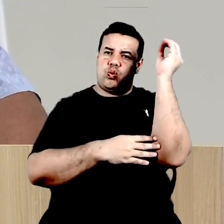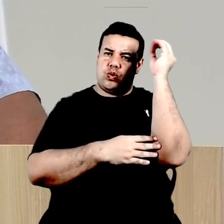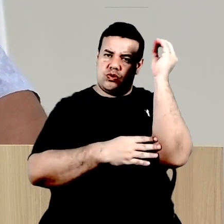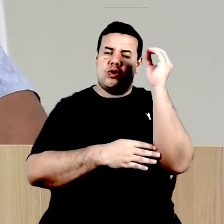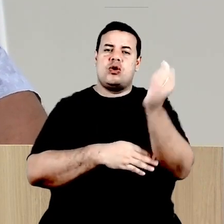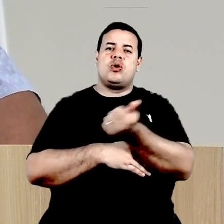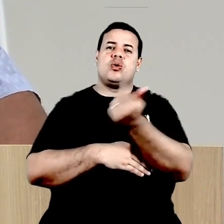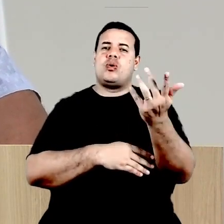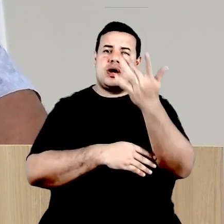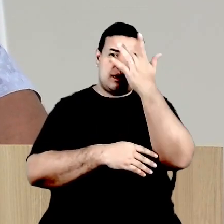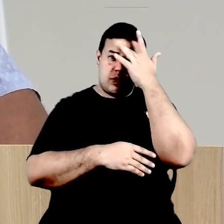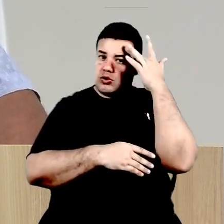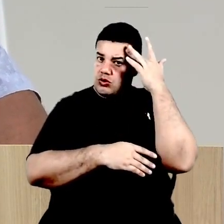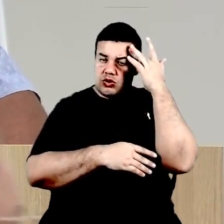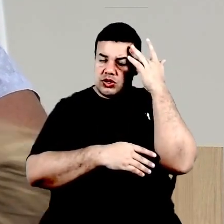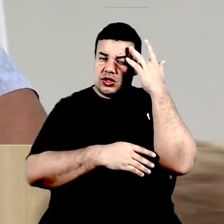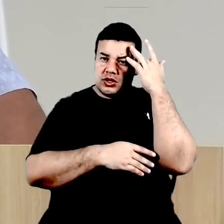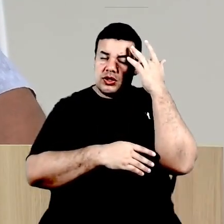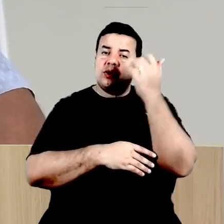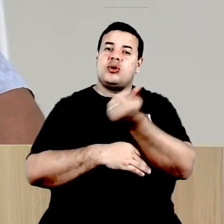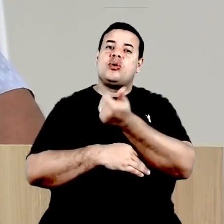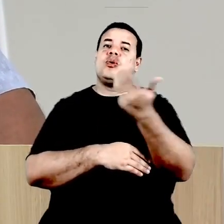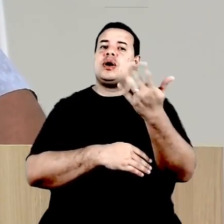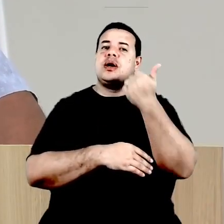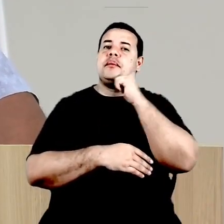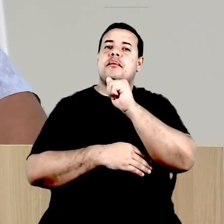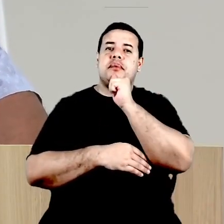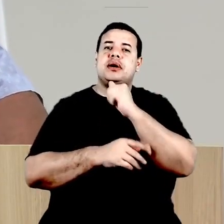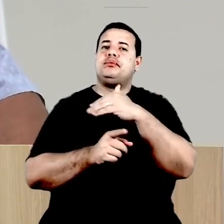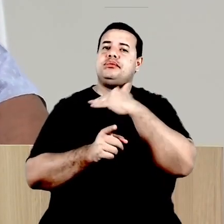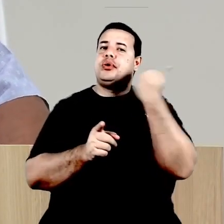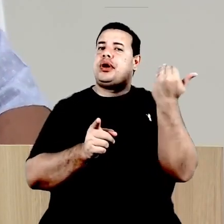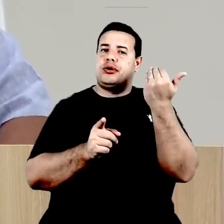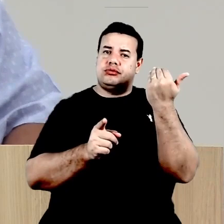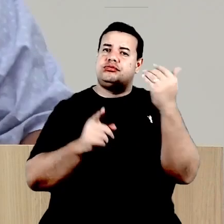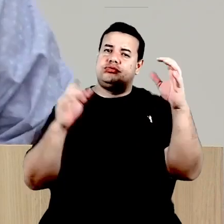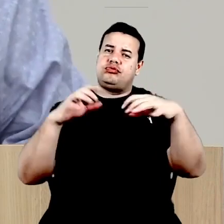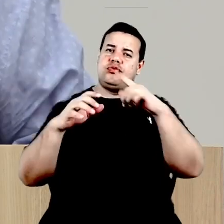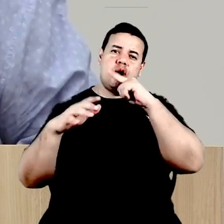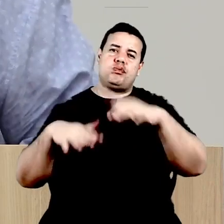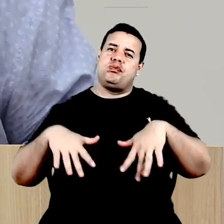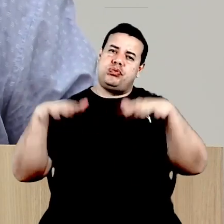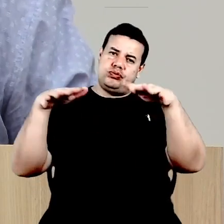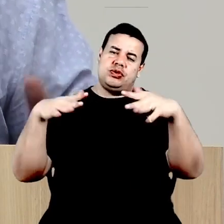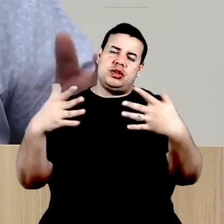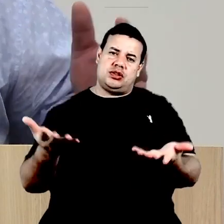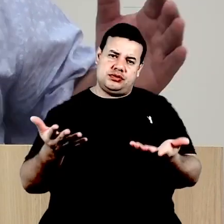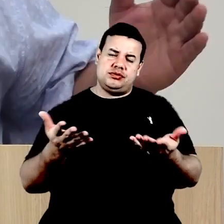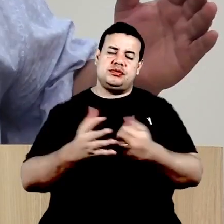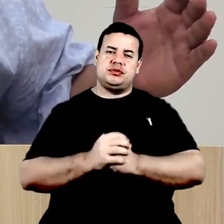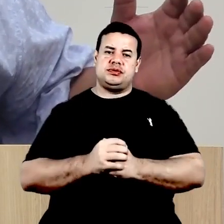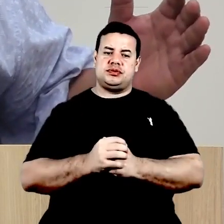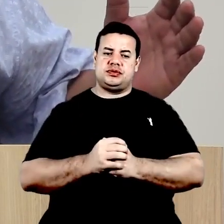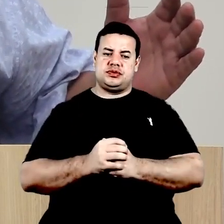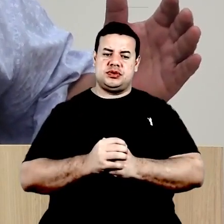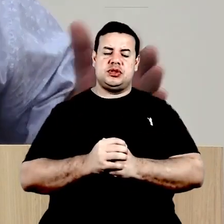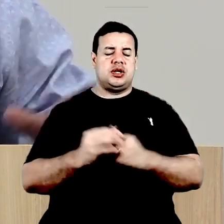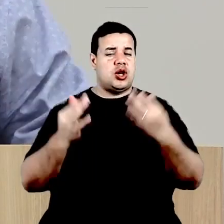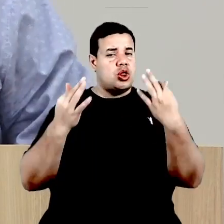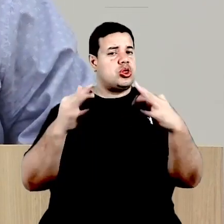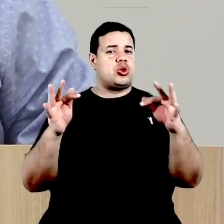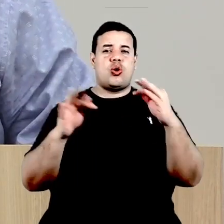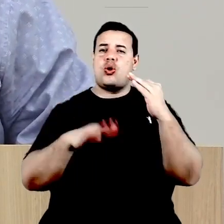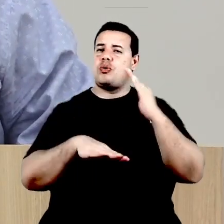pessoas quantas pessoas ficaram sem suas mães naquela tragédia e assim vice-versa eh a dor maior da da